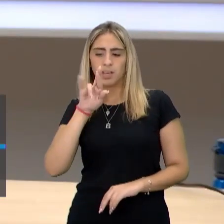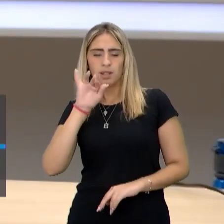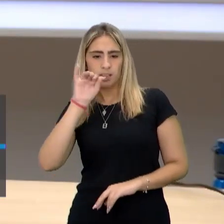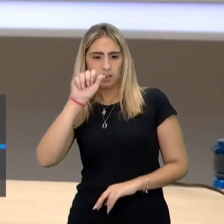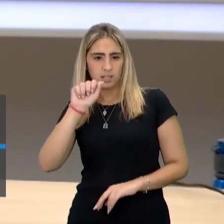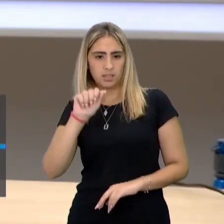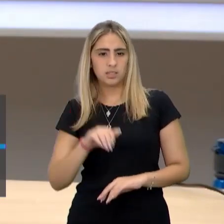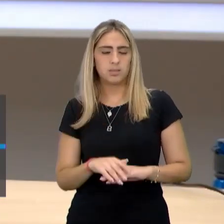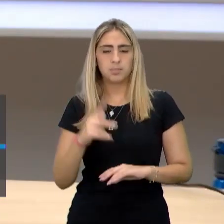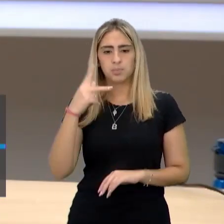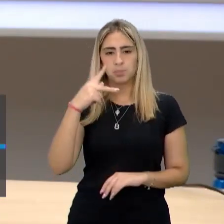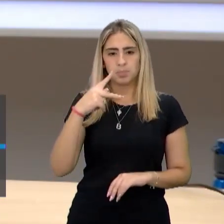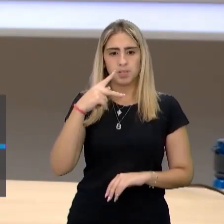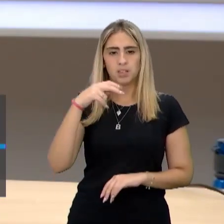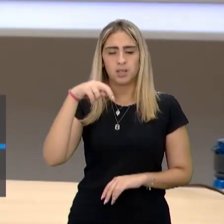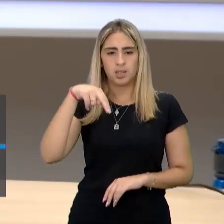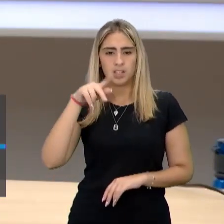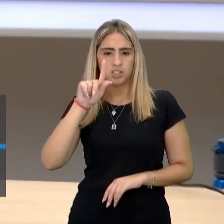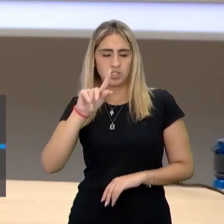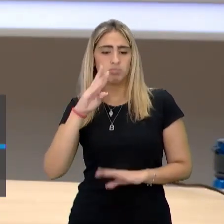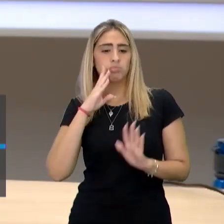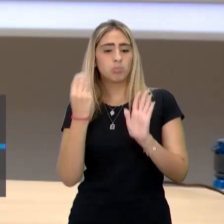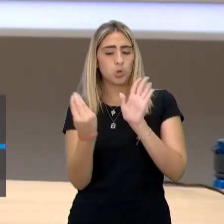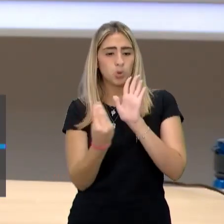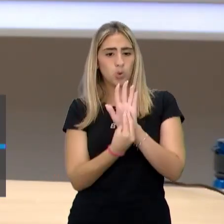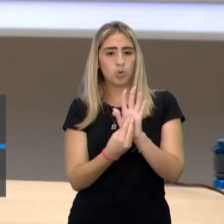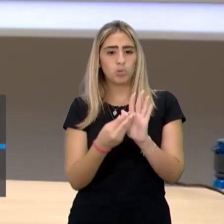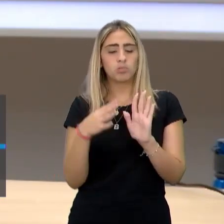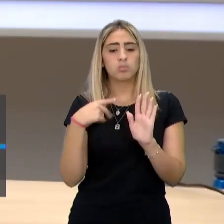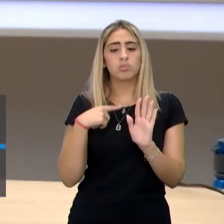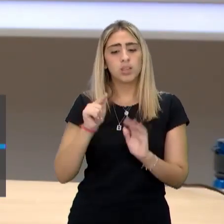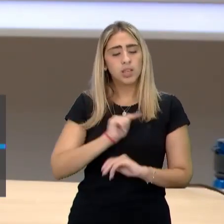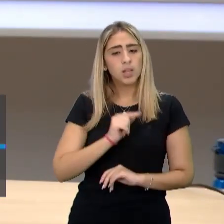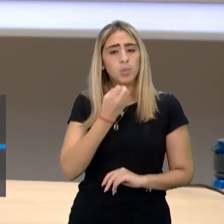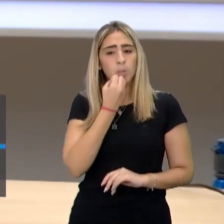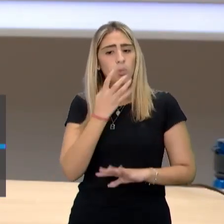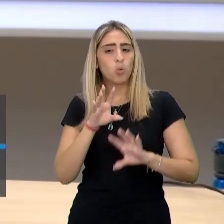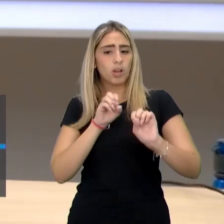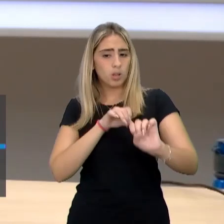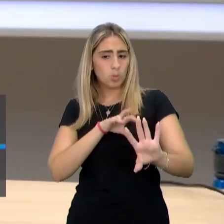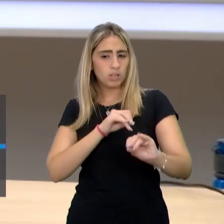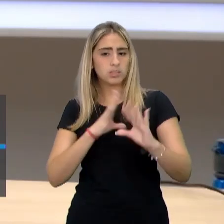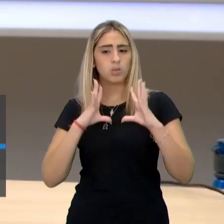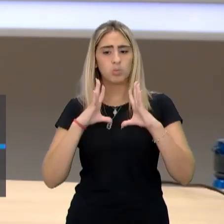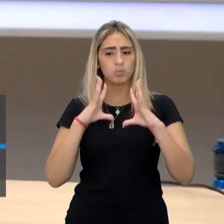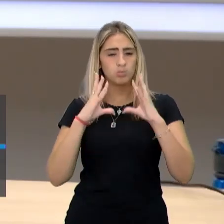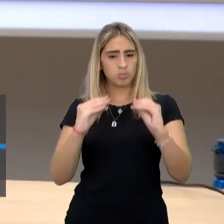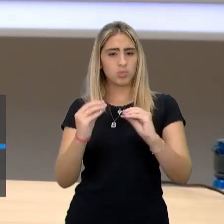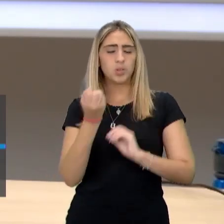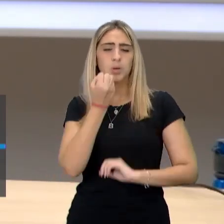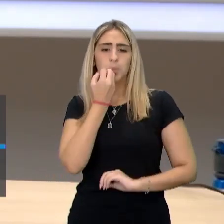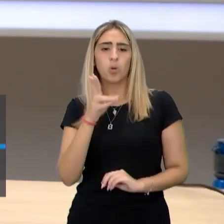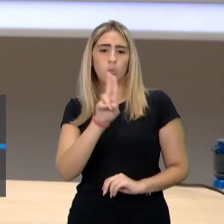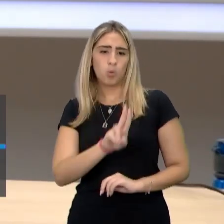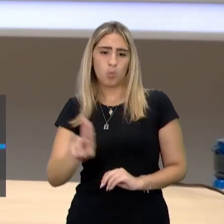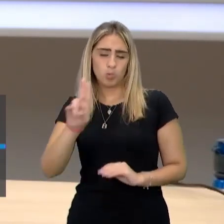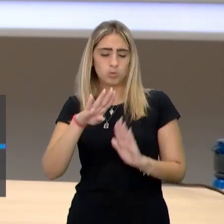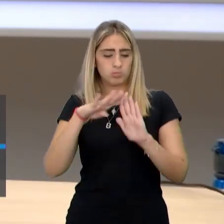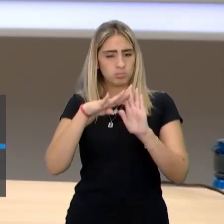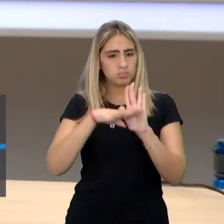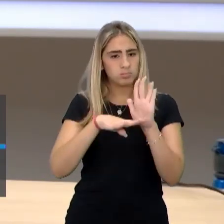PEI MGM, colocou estabelecer uma boa comunicação entre todos, inclusive com o bom uso da